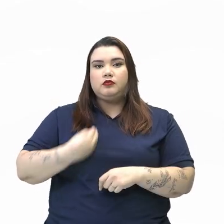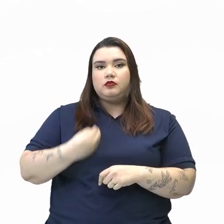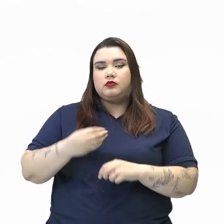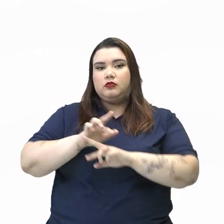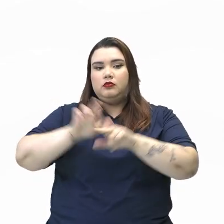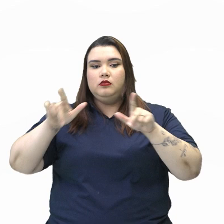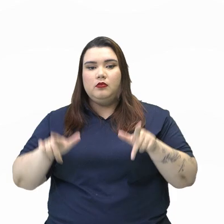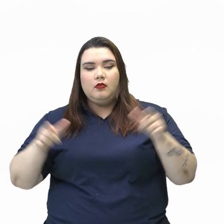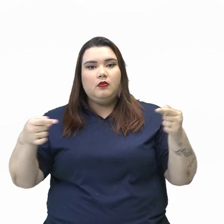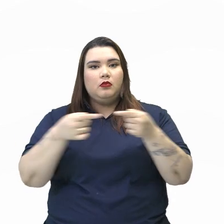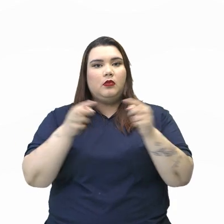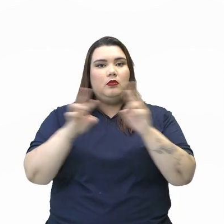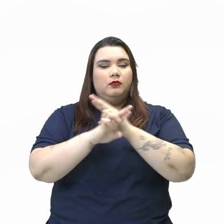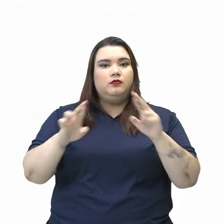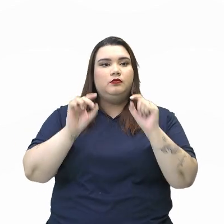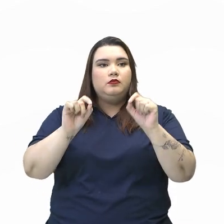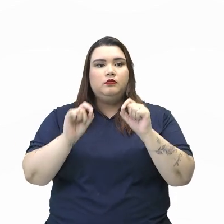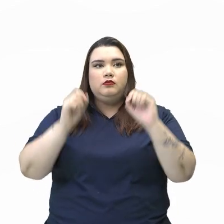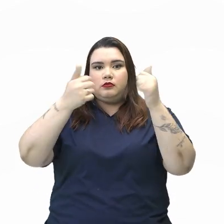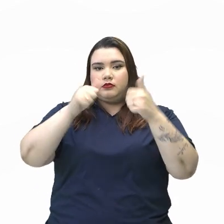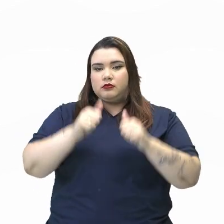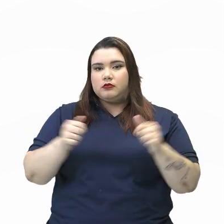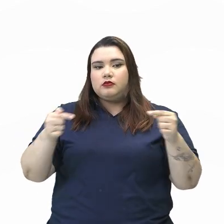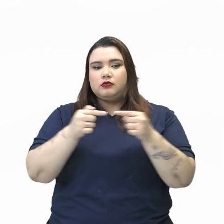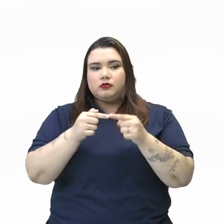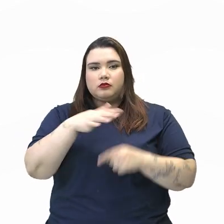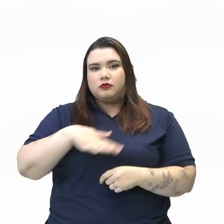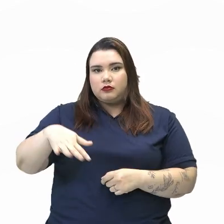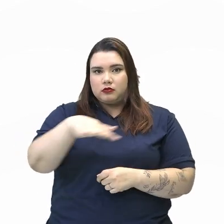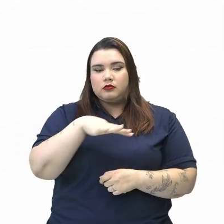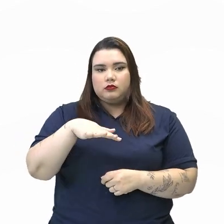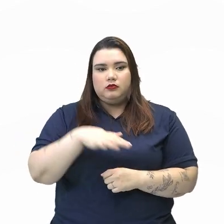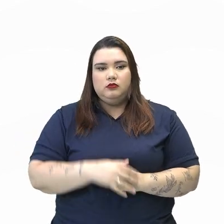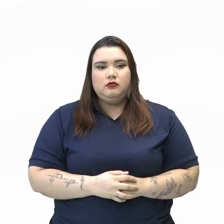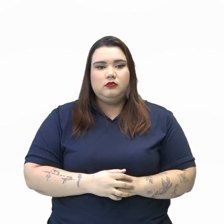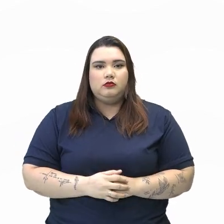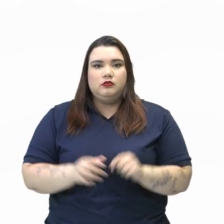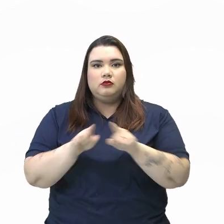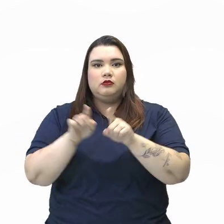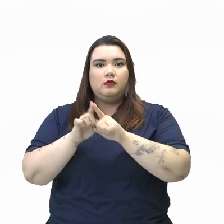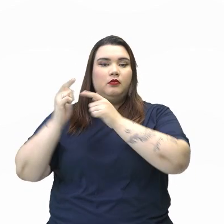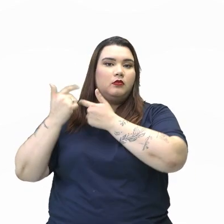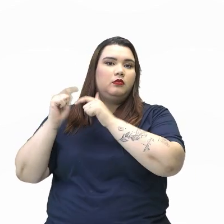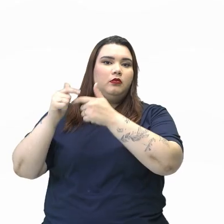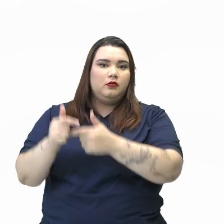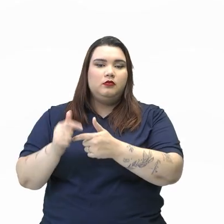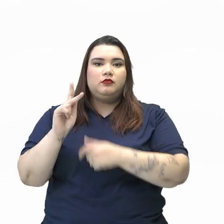que estão relacionadas aí com a observação do indivíduo no ambiente. E a herança, né,